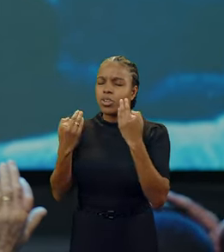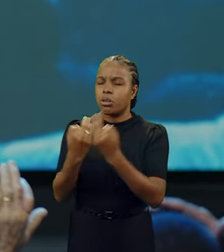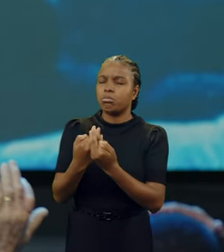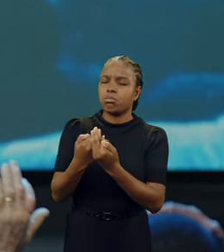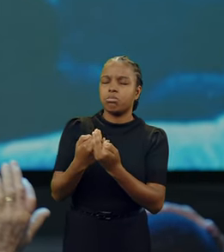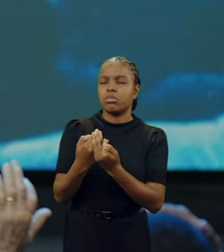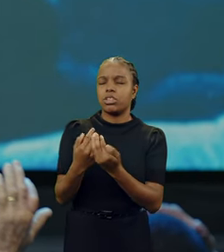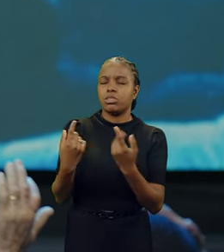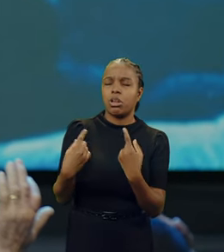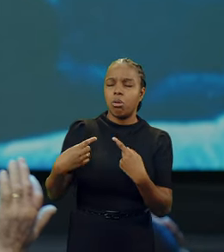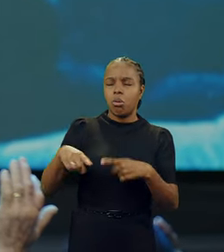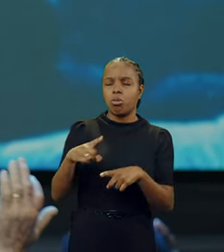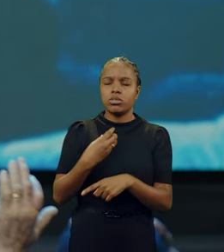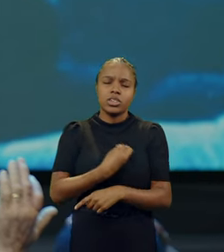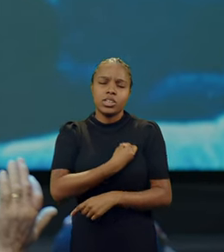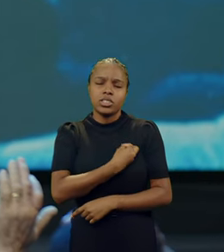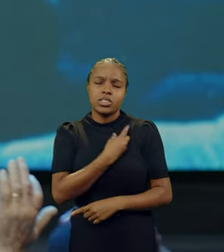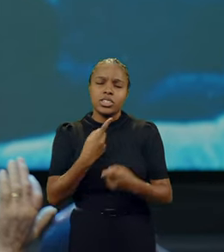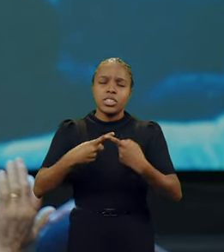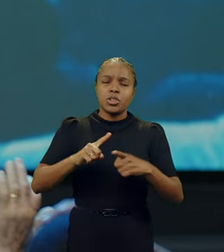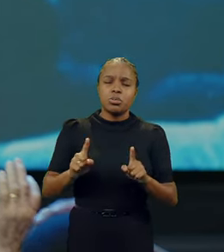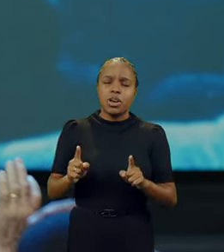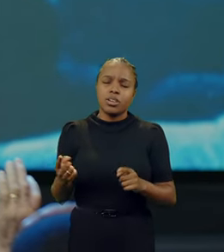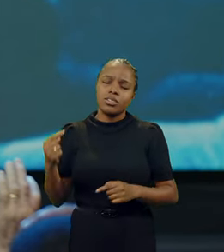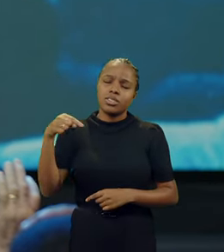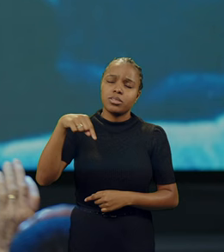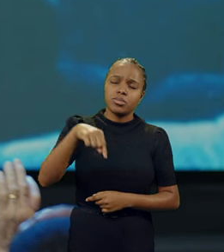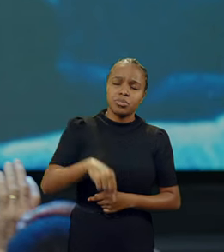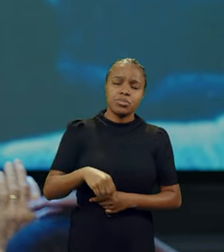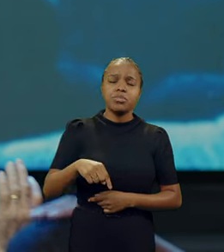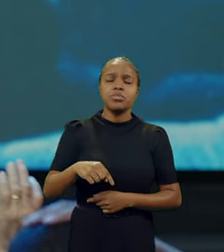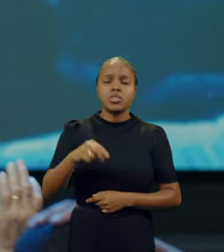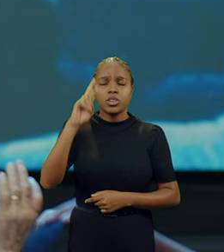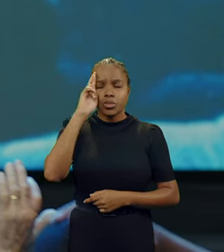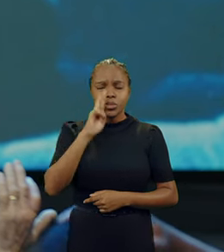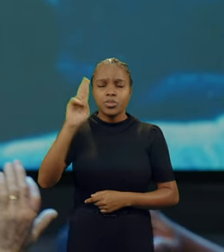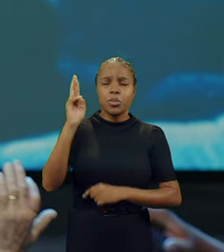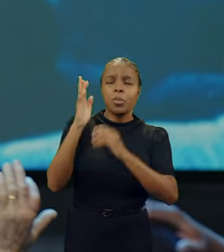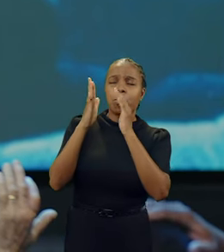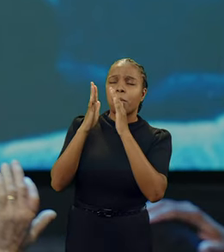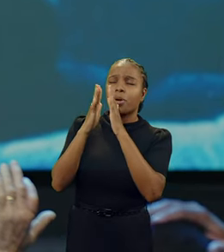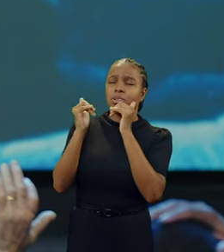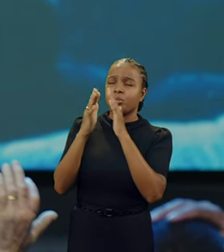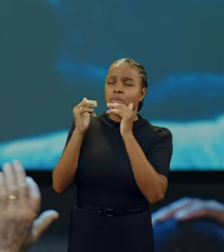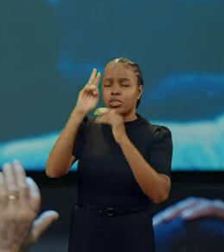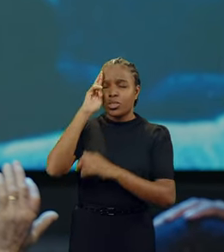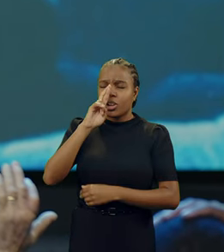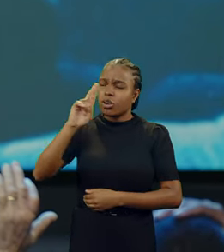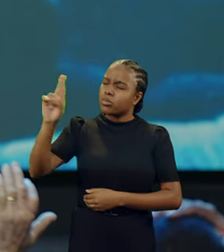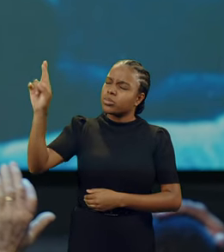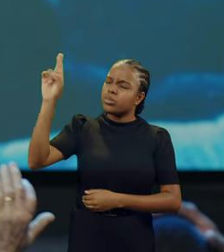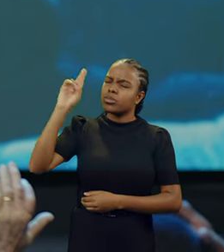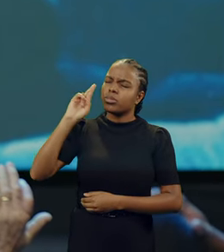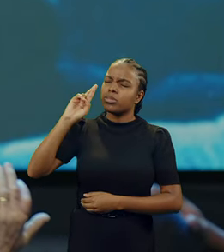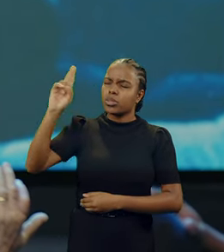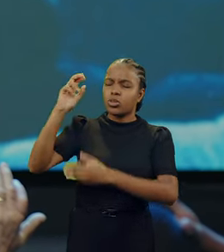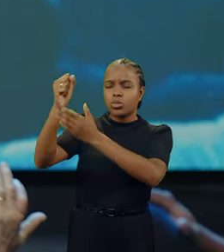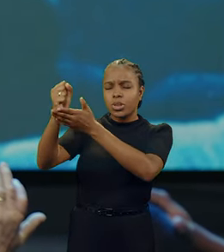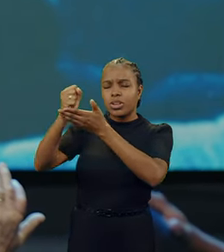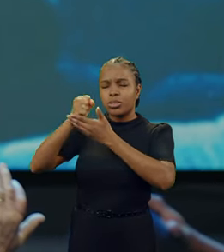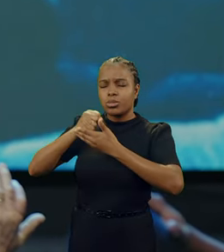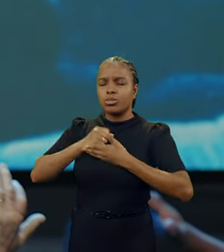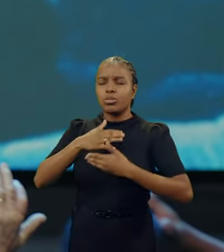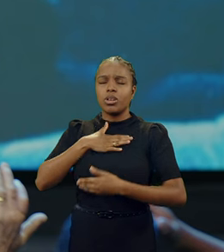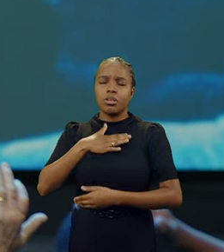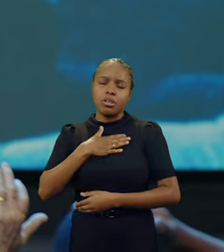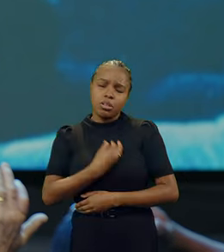vidas. Mas aqui estamos em teu nome, Senhor, para pedir ao Senhor que o Senhor venha ajudar a tua